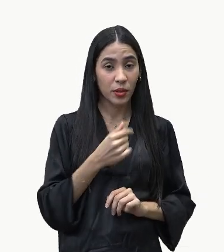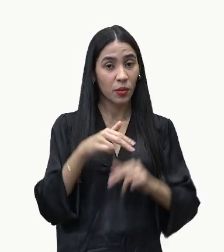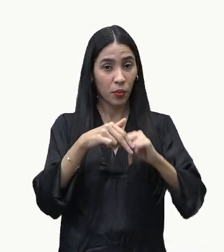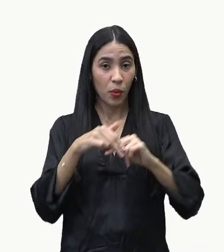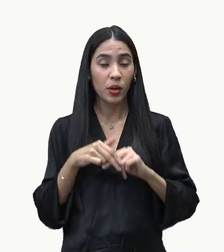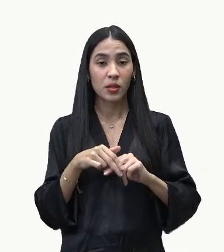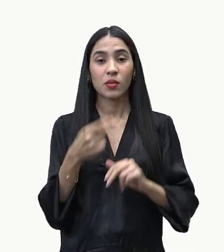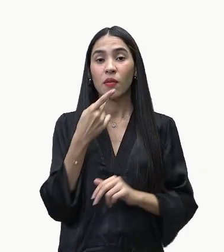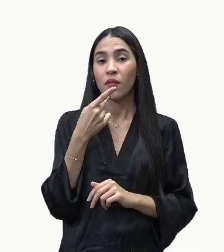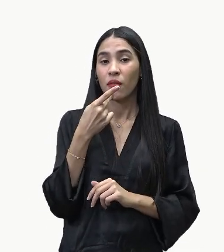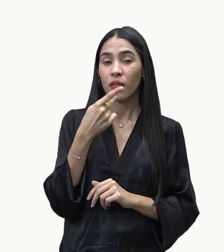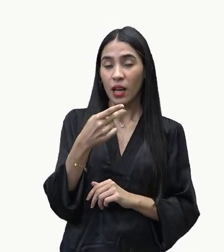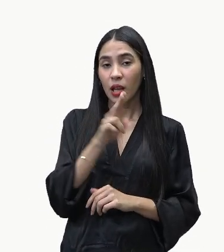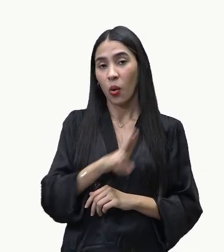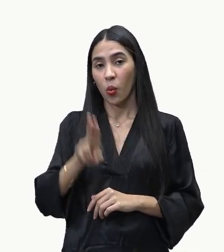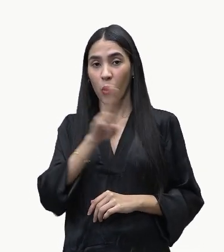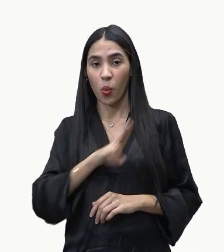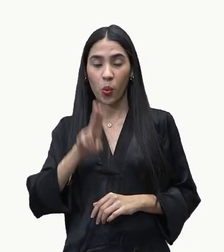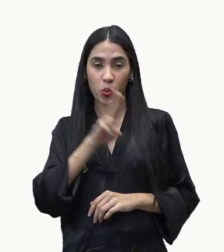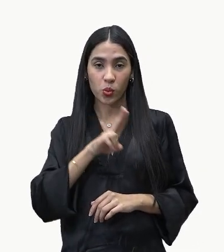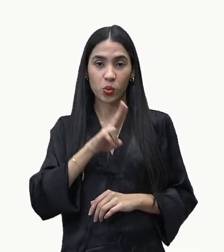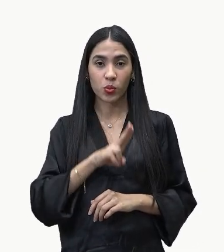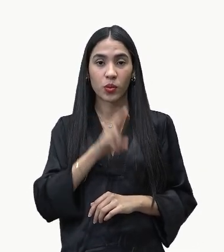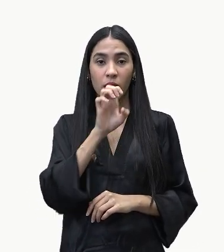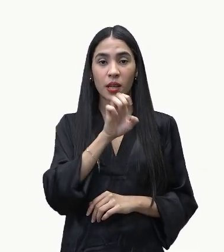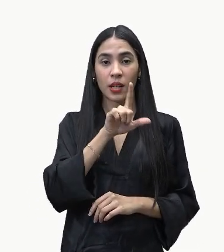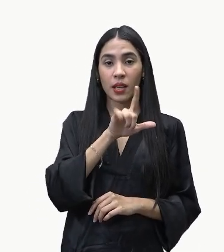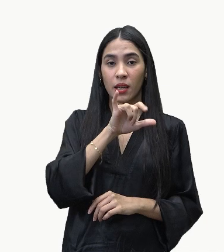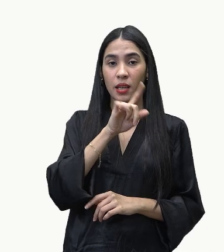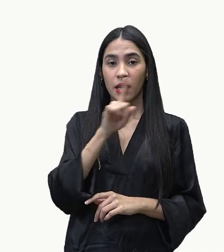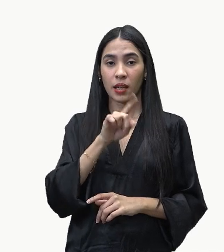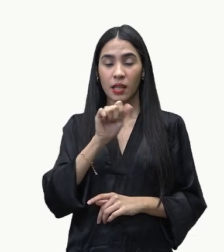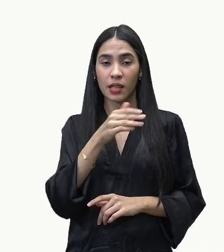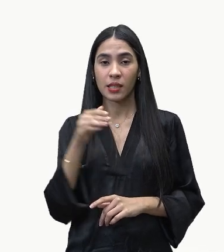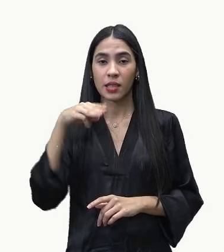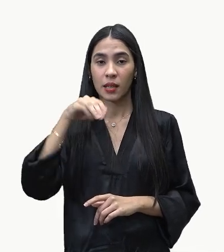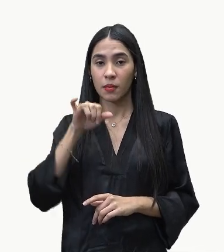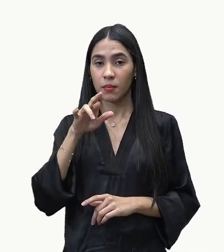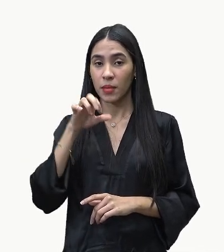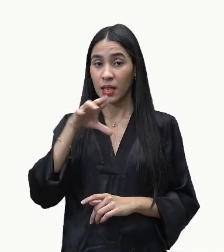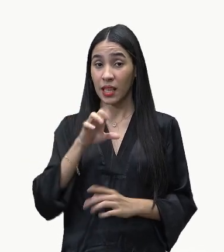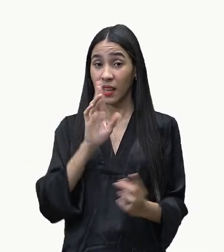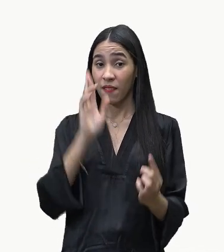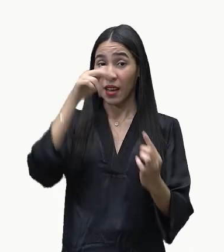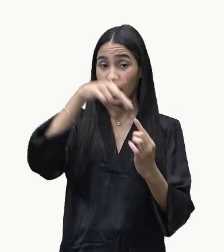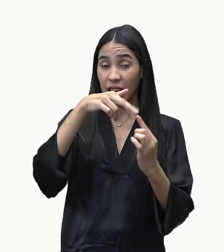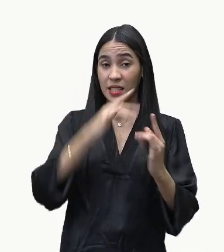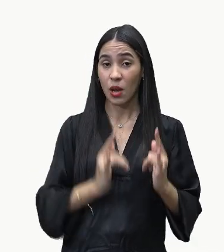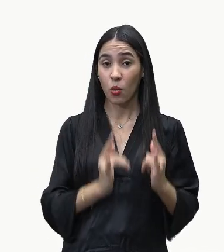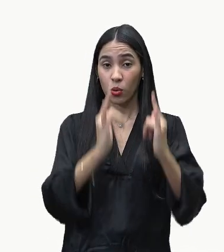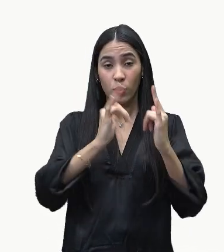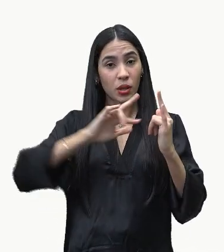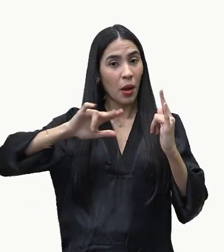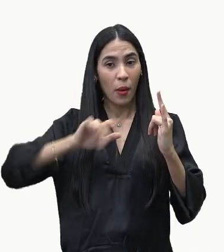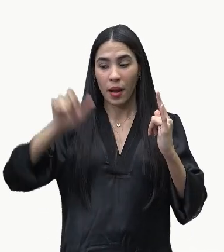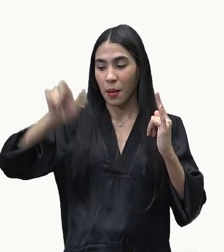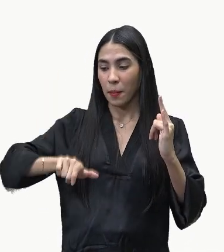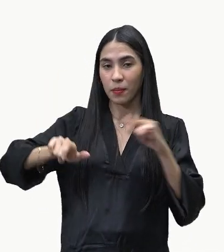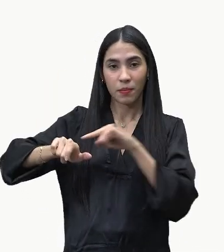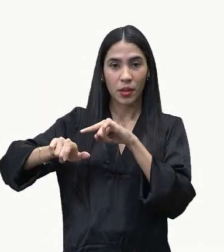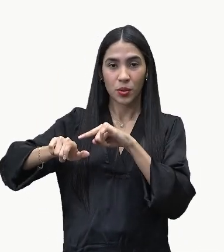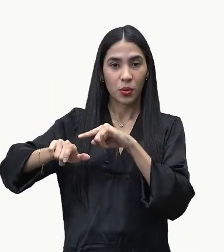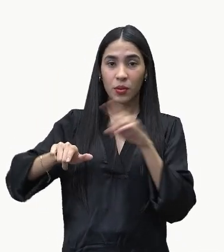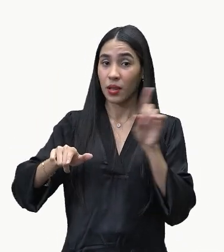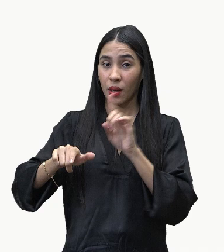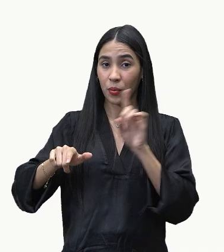pessoas utilizam essa construção no Elisa Miranda, tá? Porque está se referindo ao condomínio e não à pessoa, né,